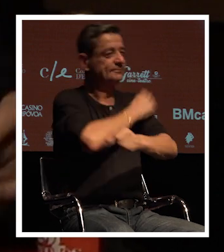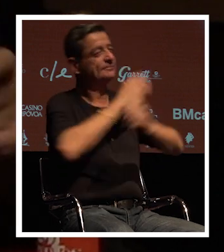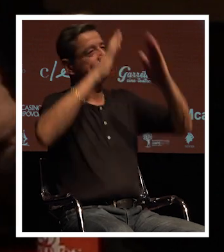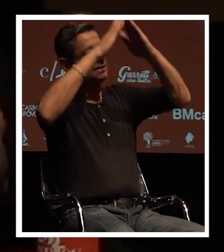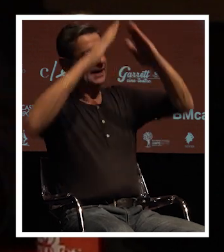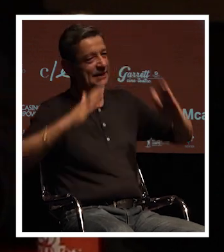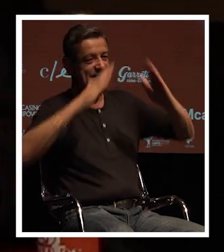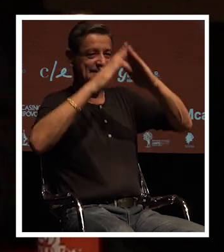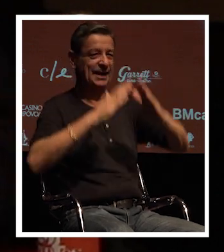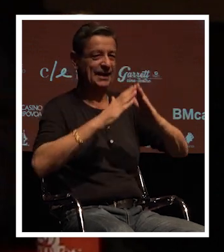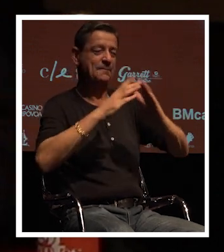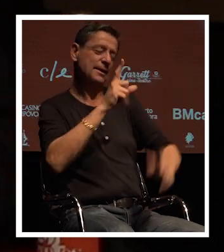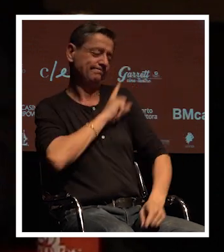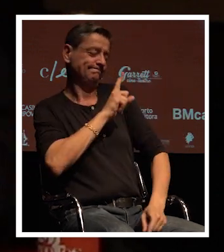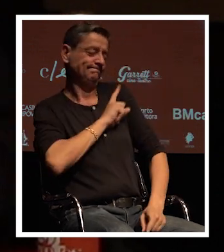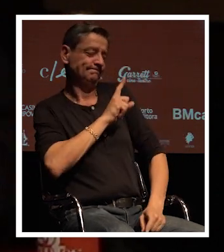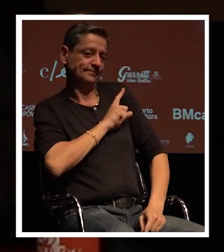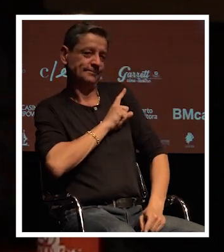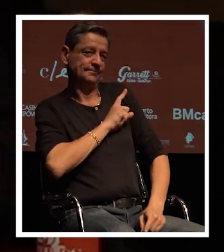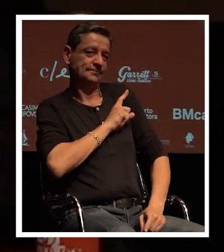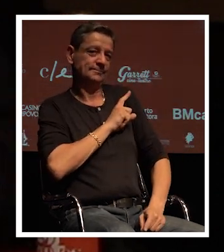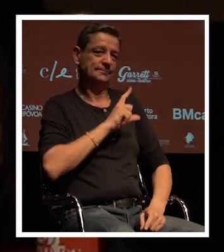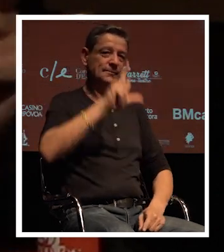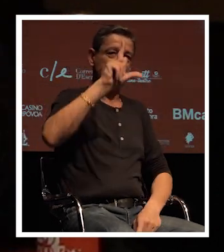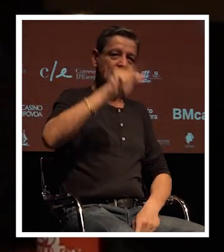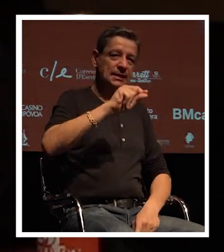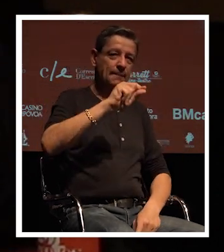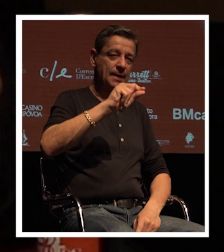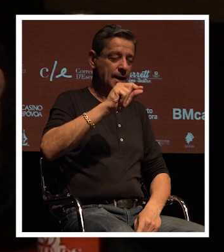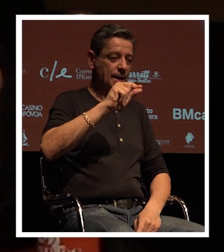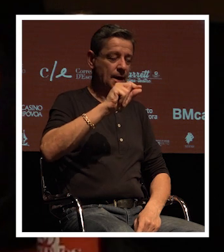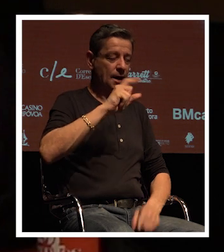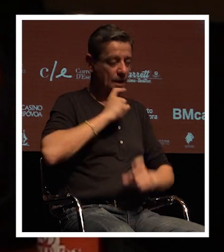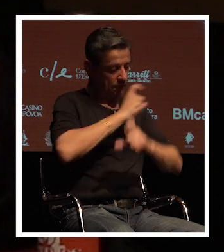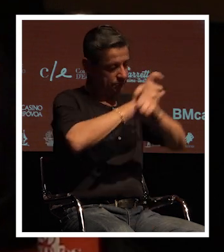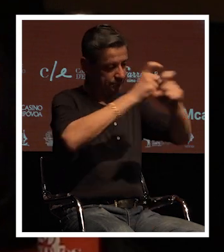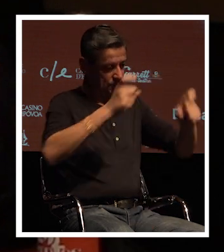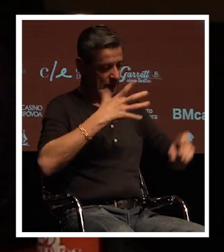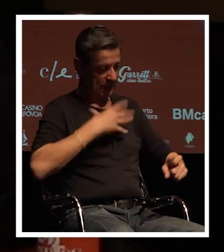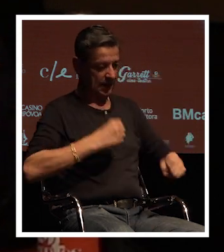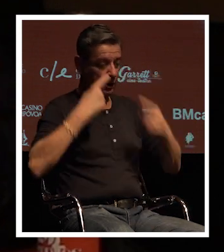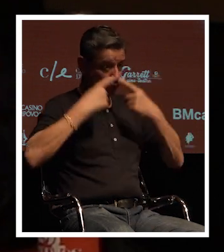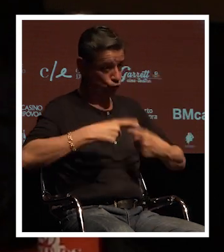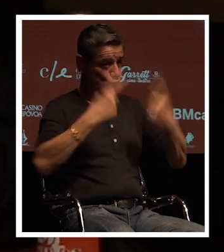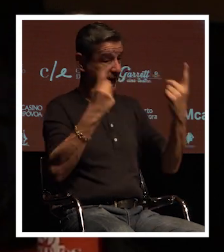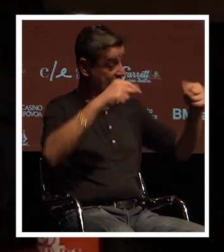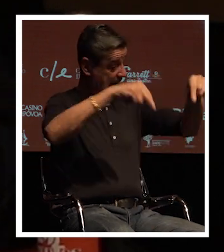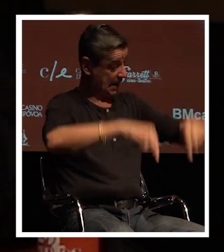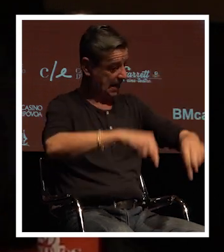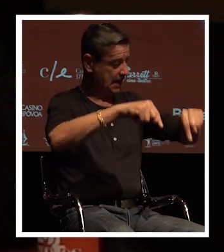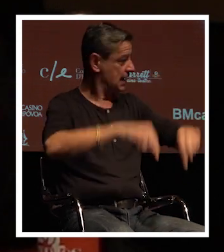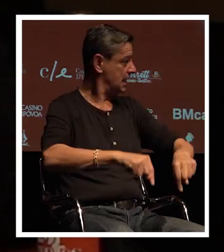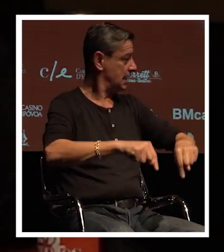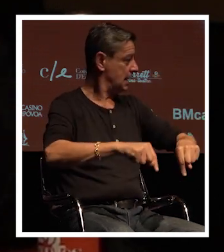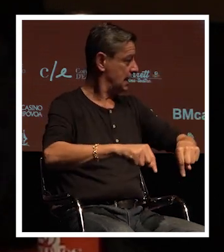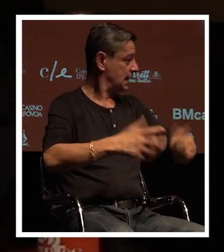nobre do tempo e e e essa versão que eu vos queria mostrar aqui e em vez de